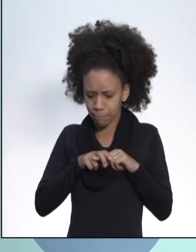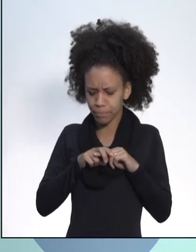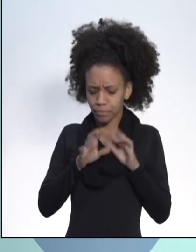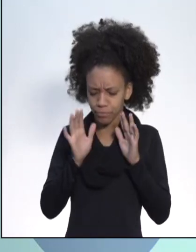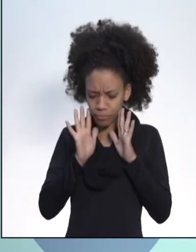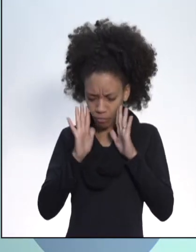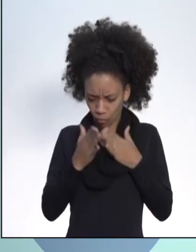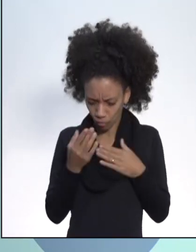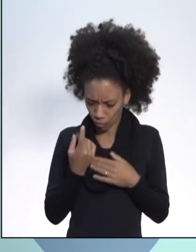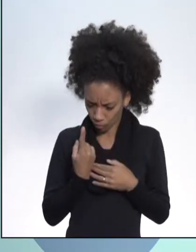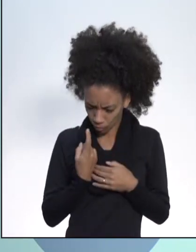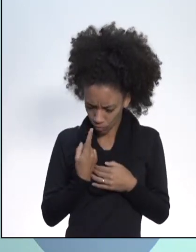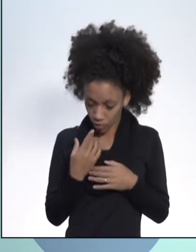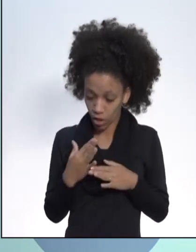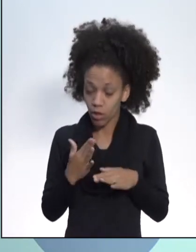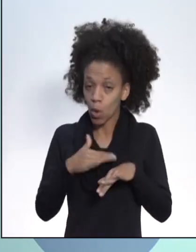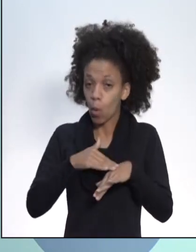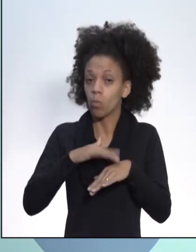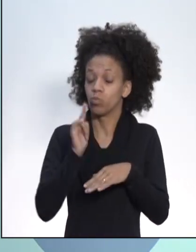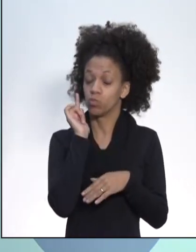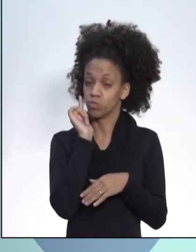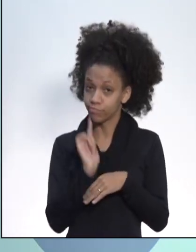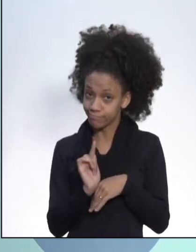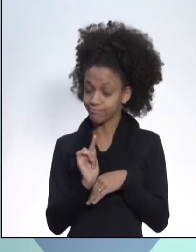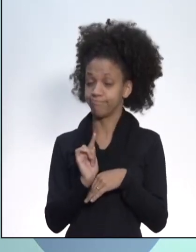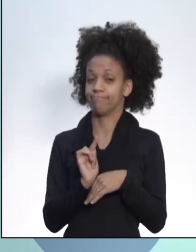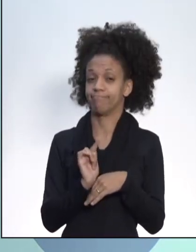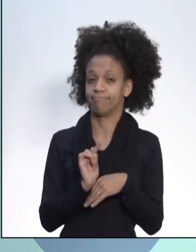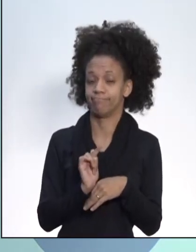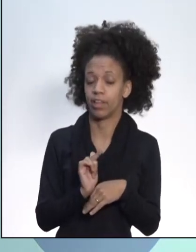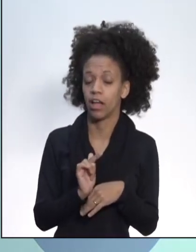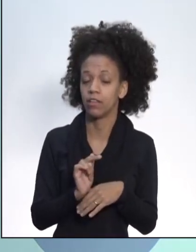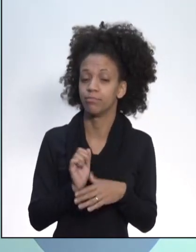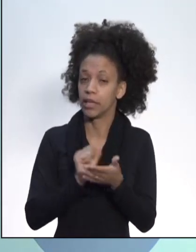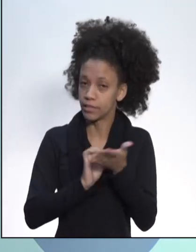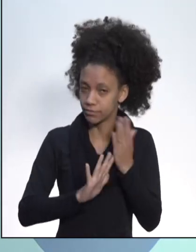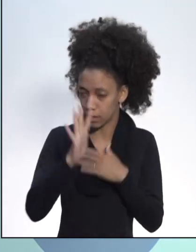esse foco aumente para eu fazer essa atividade. Tá certo?